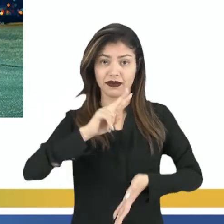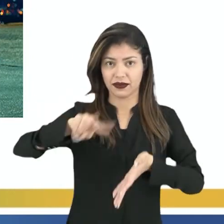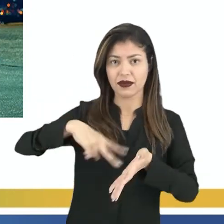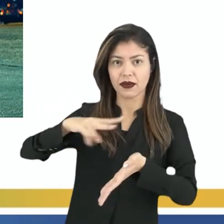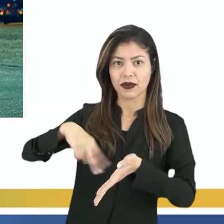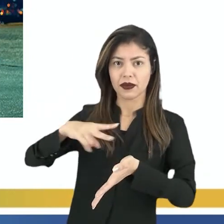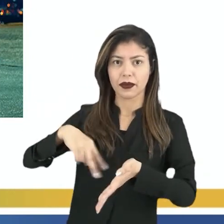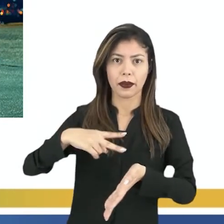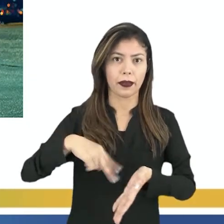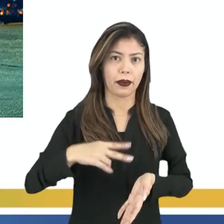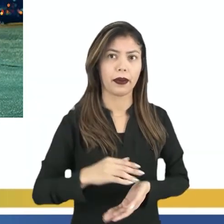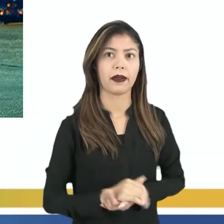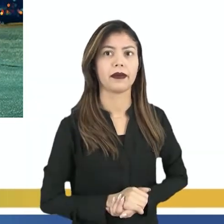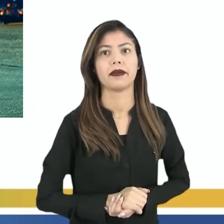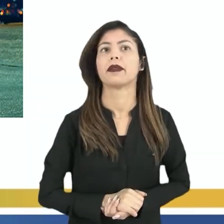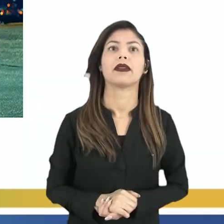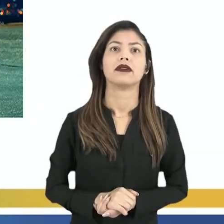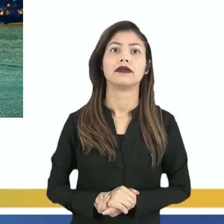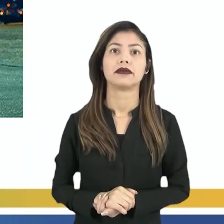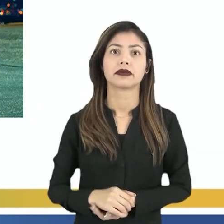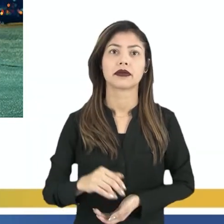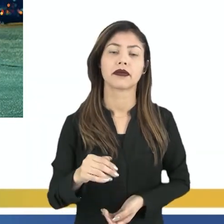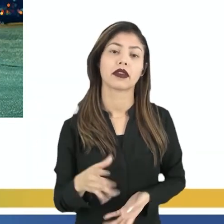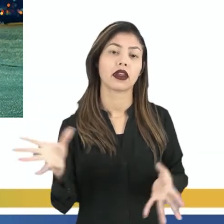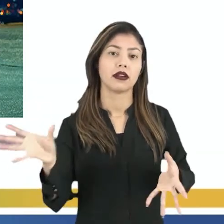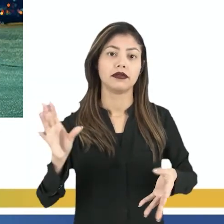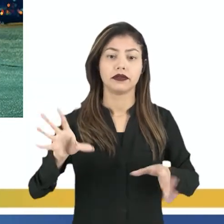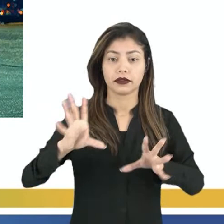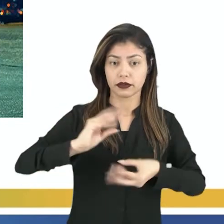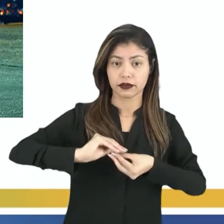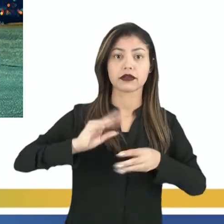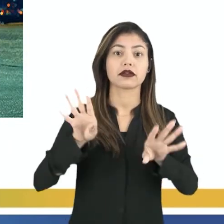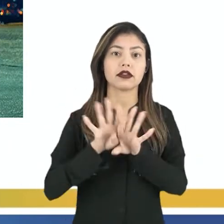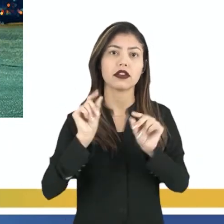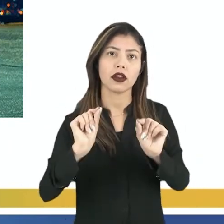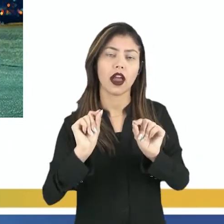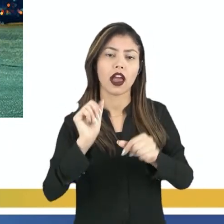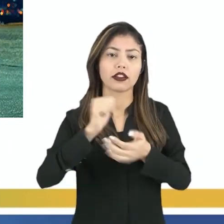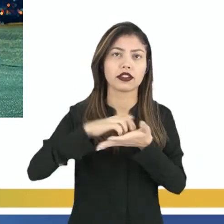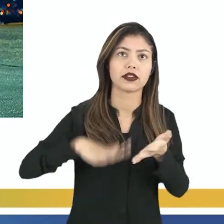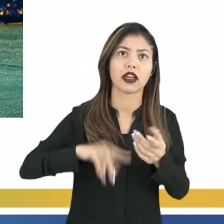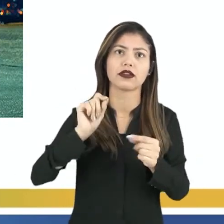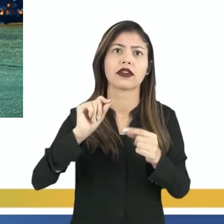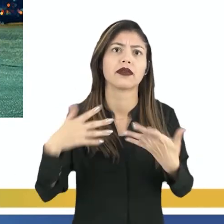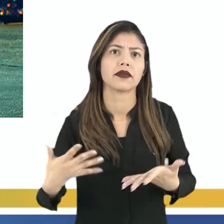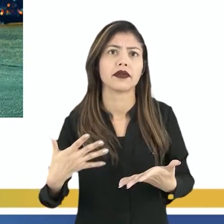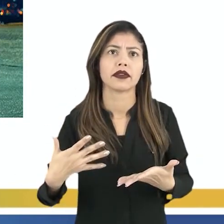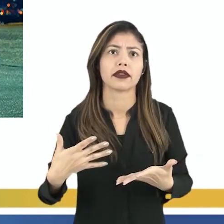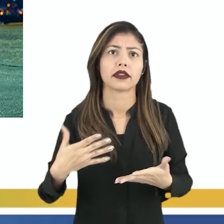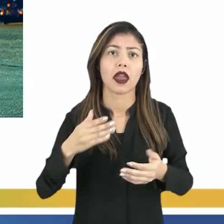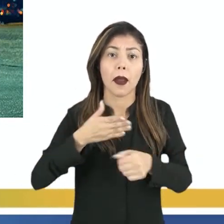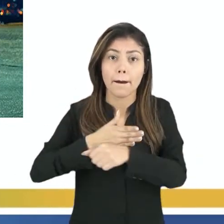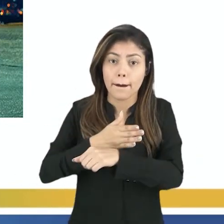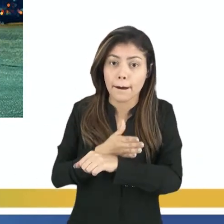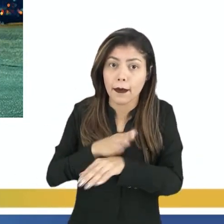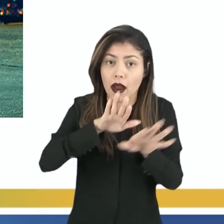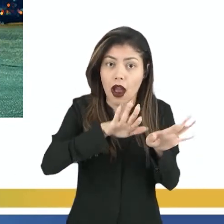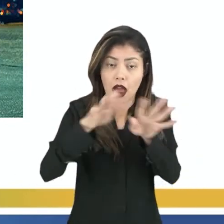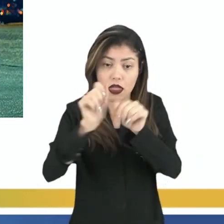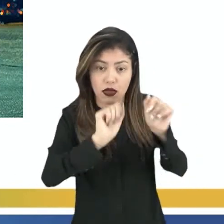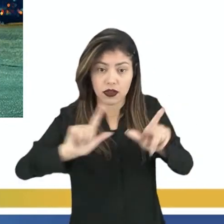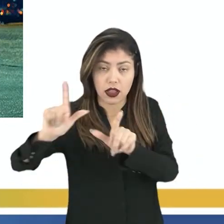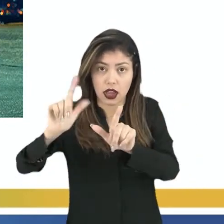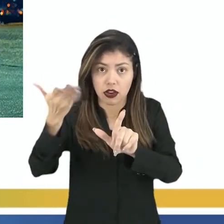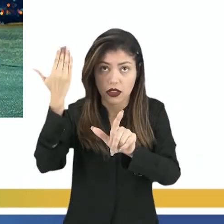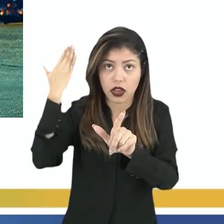estão dançando. E aí, para fechar essa sessão de atividades, nós temos passe a frase do slide